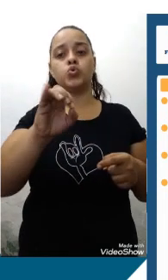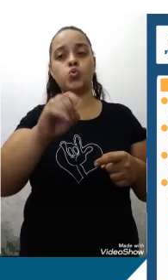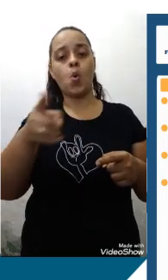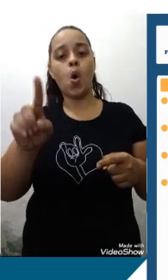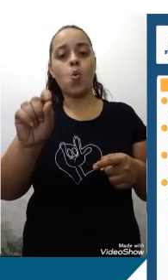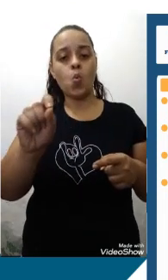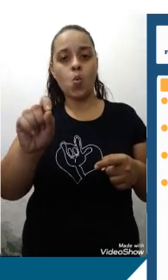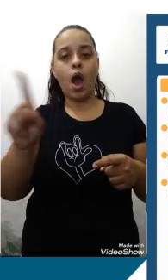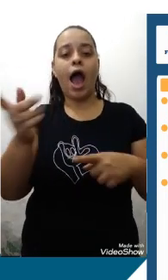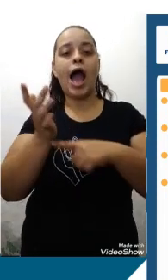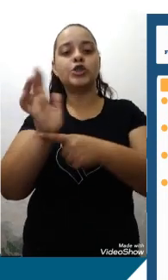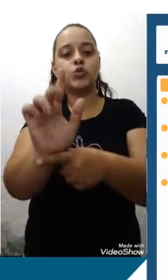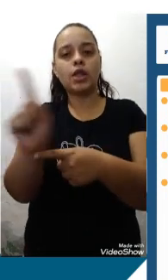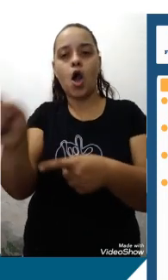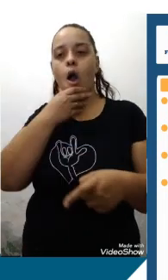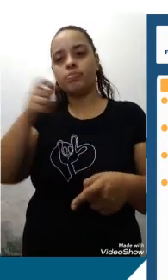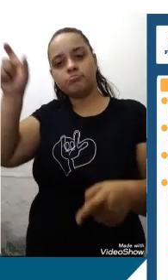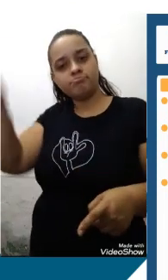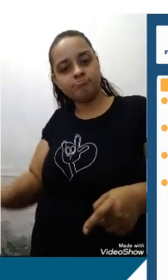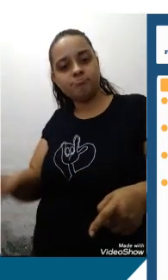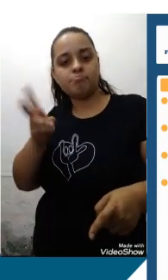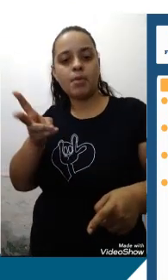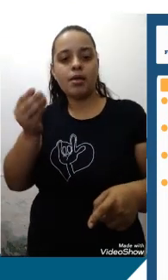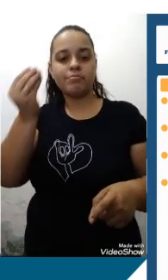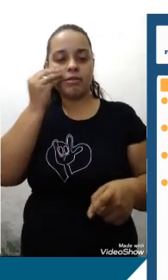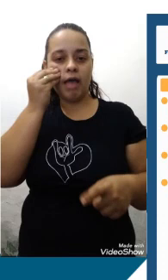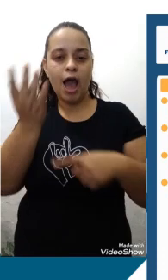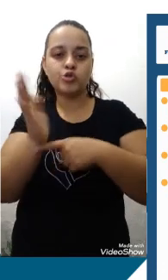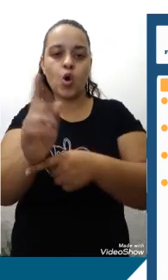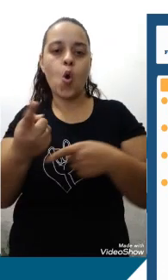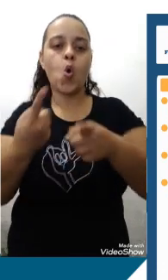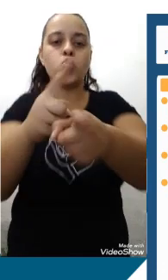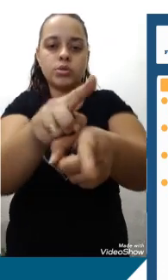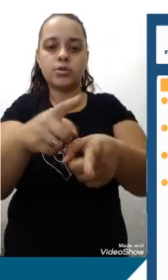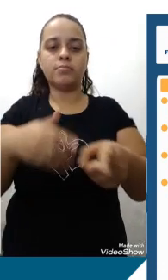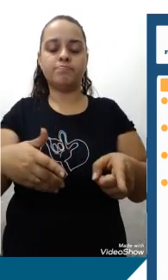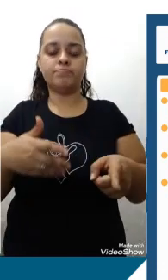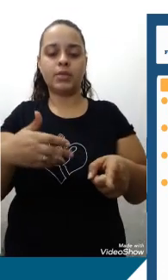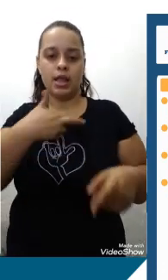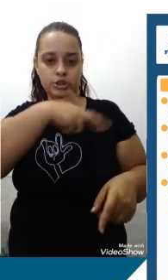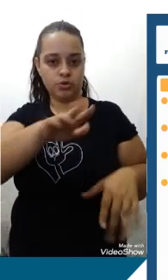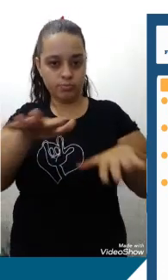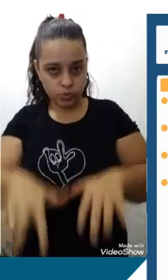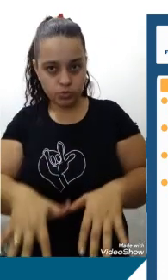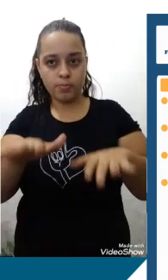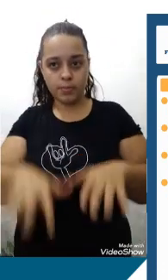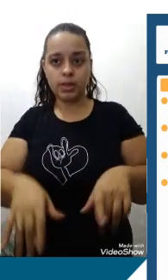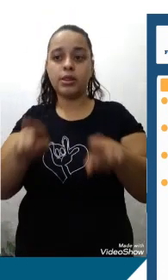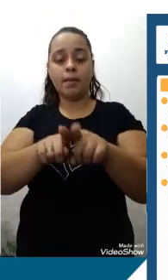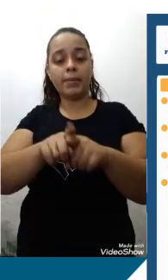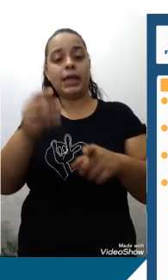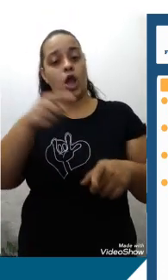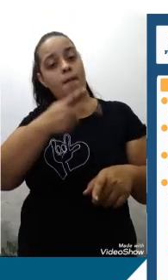portugueses esperavam não apenas ajuda na luta contra os muçulmanos, mas também muitas riquezas. E por fim, a quarta coisa que a gente precisa destacar é a